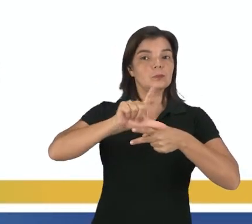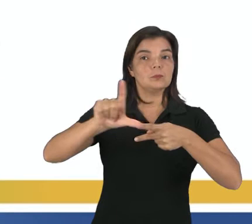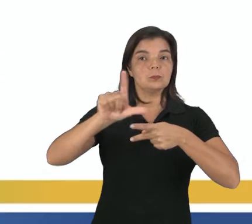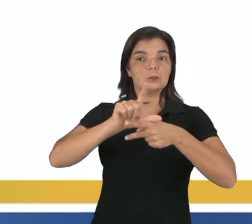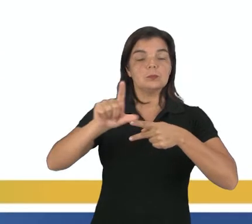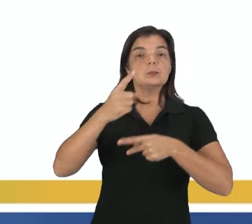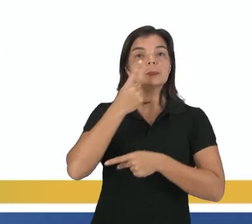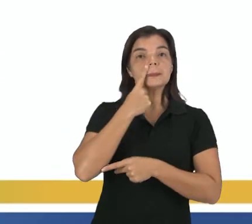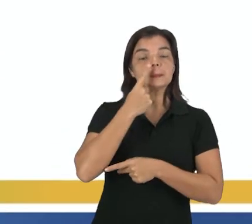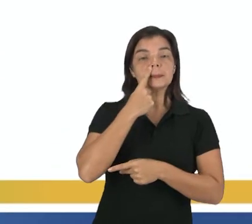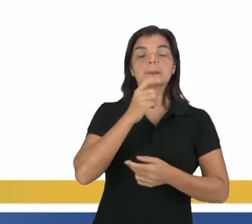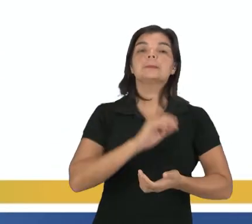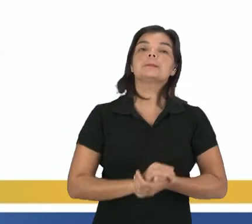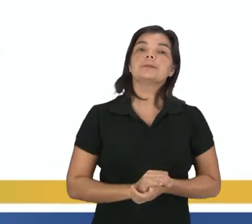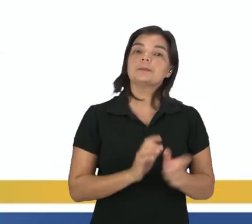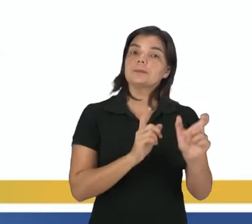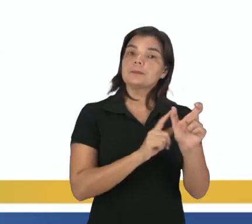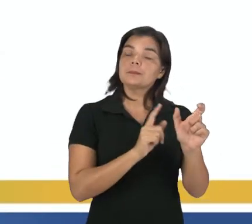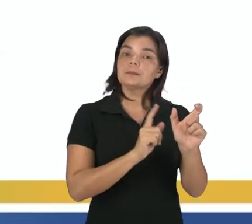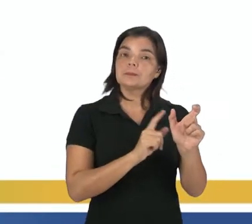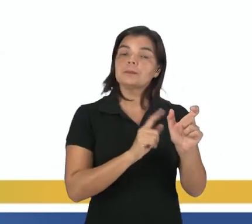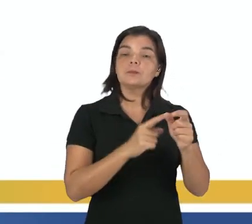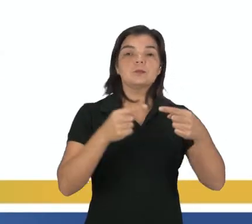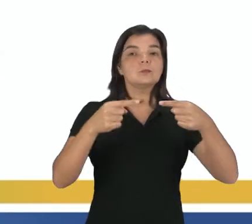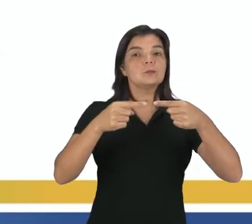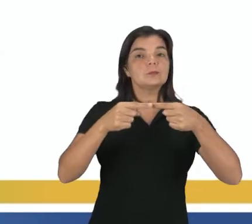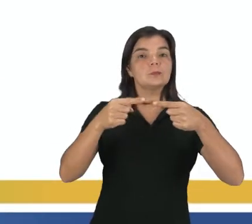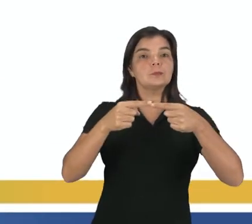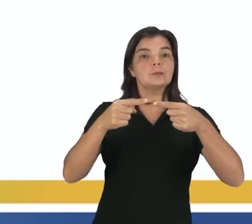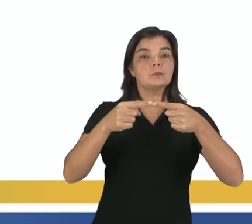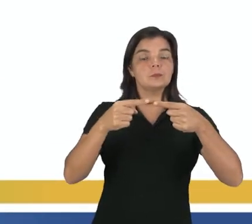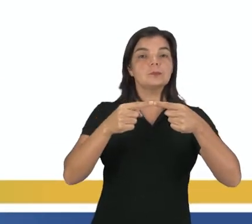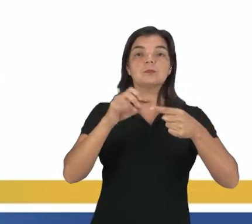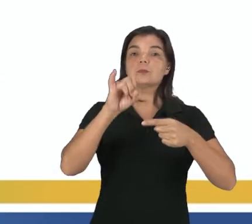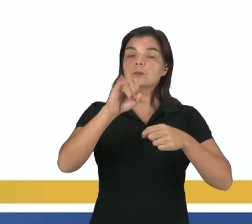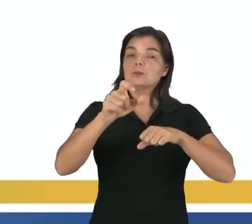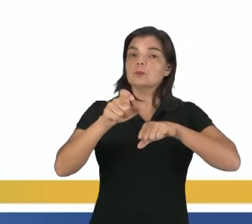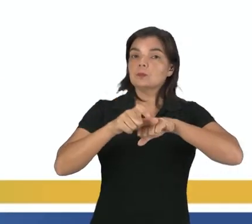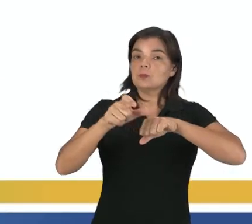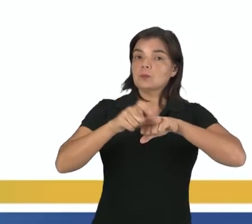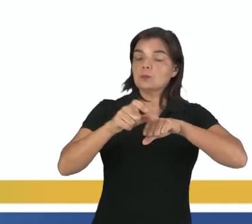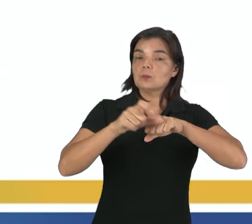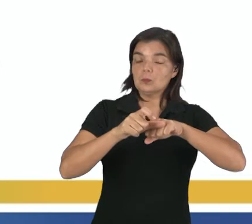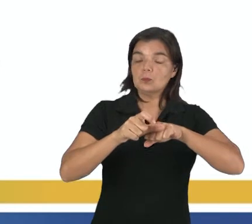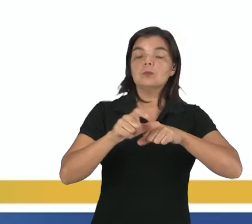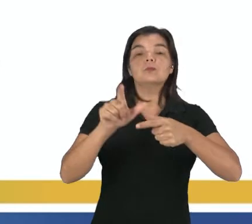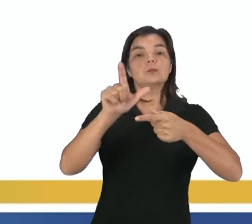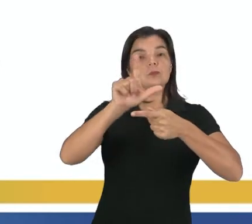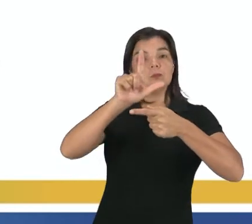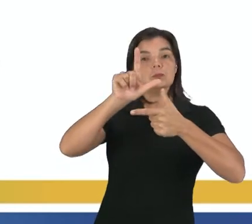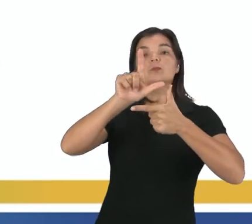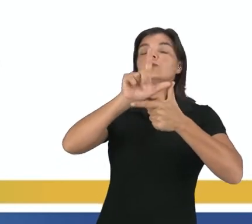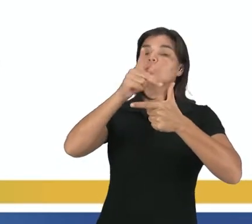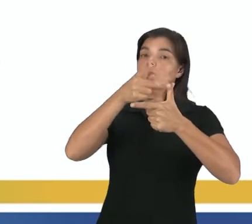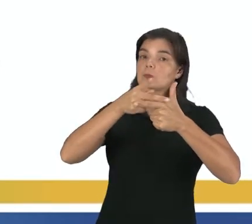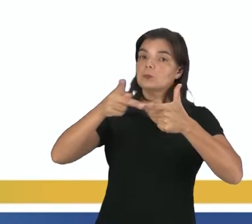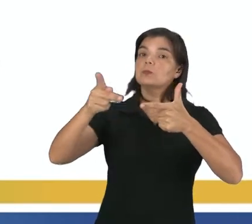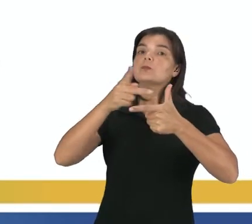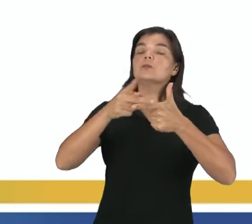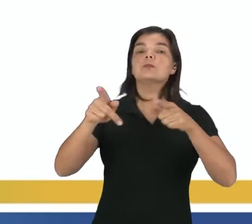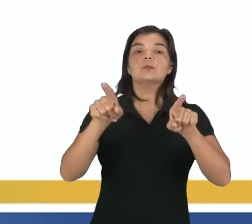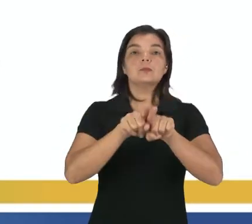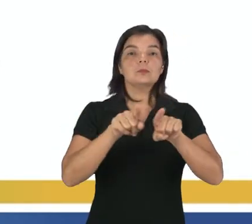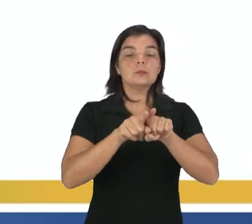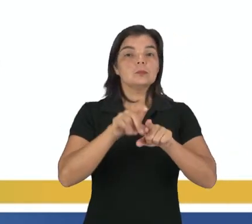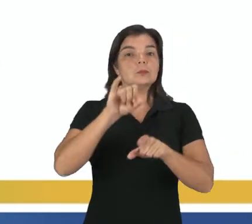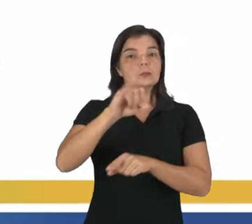Viram, gente, que as palavras elas combinam? Se o substantivo está no plural, as outras estarão no plural também, e